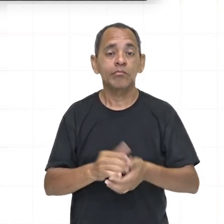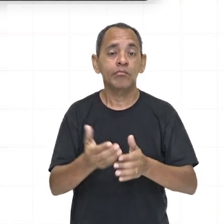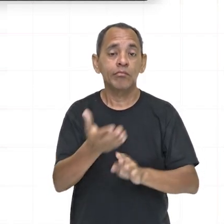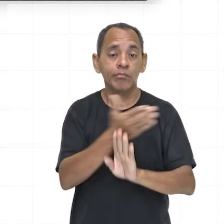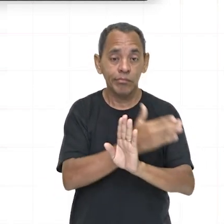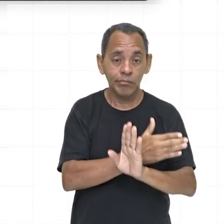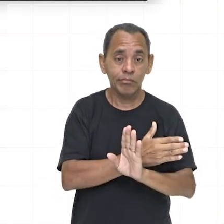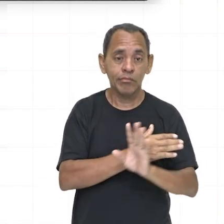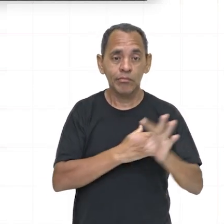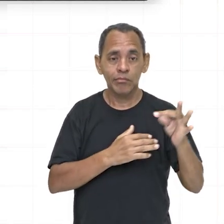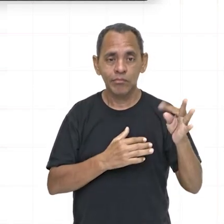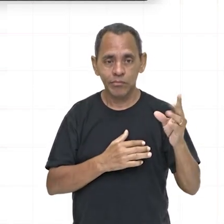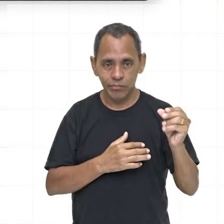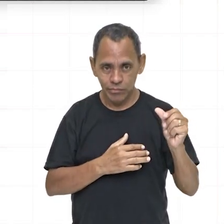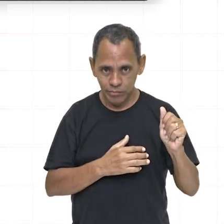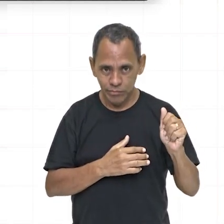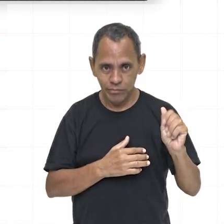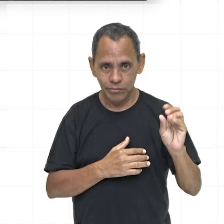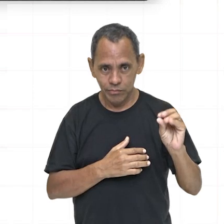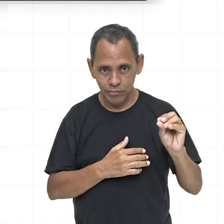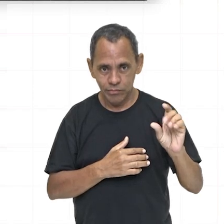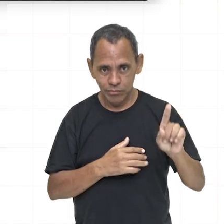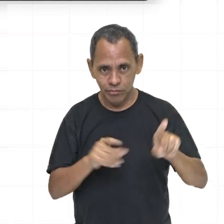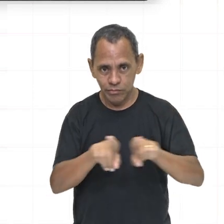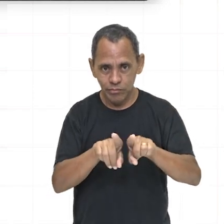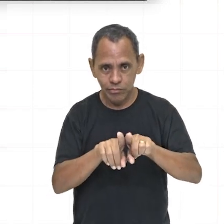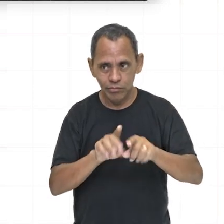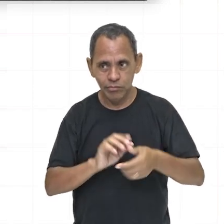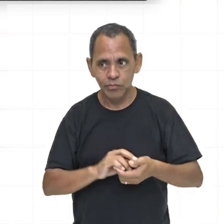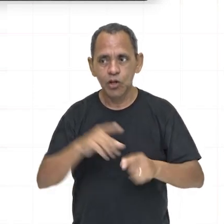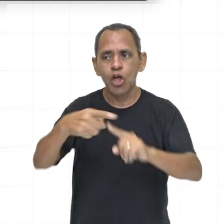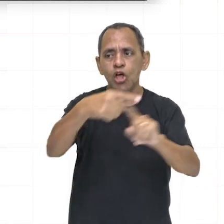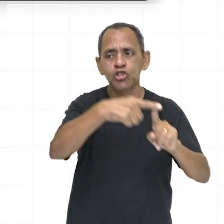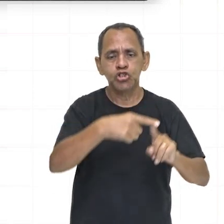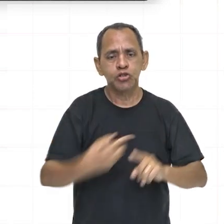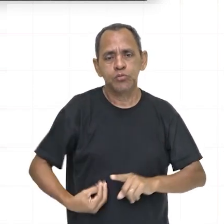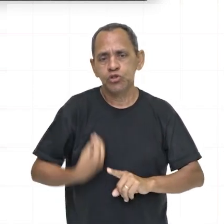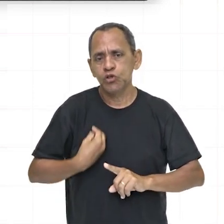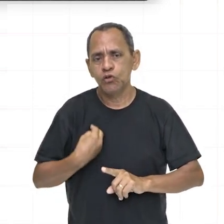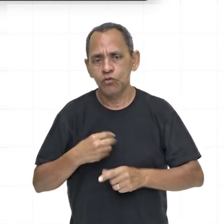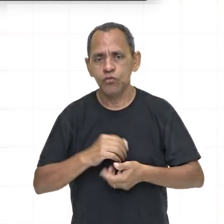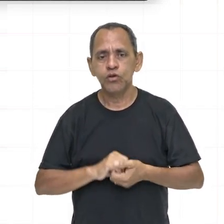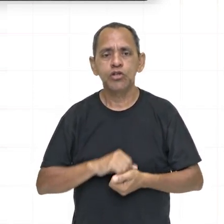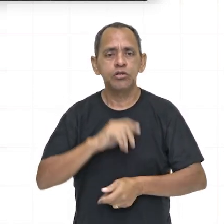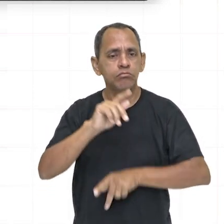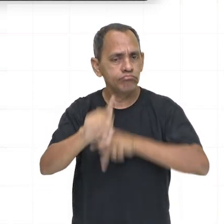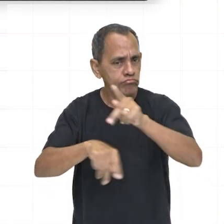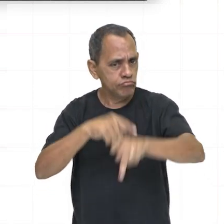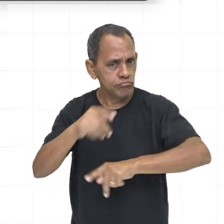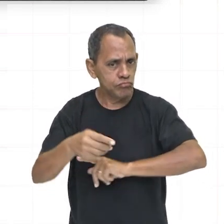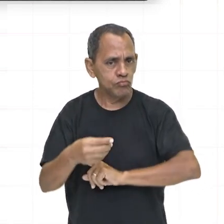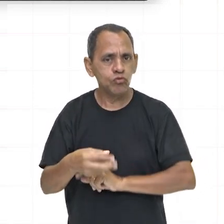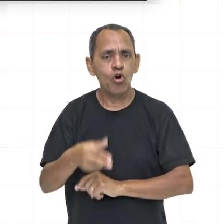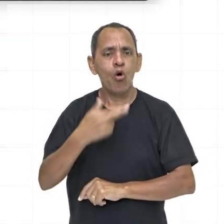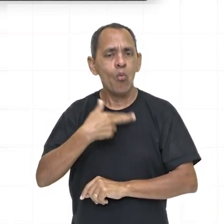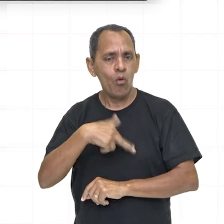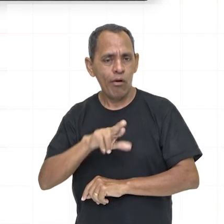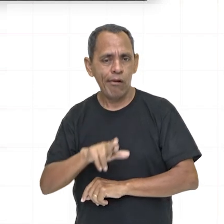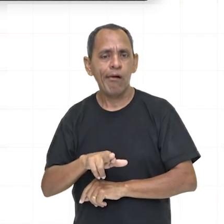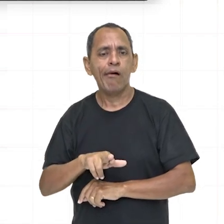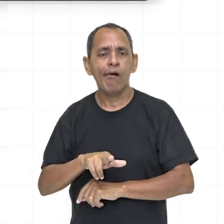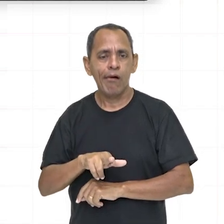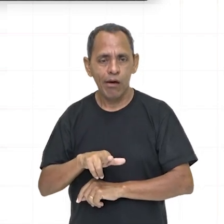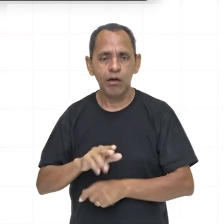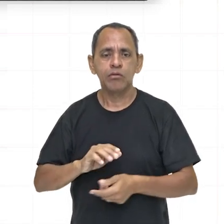O taoísmo é uma filosofia de vida e uma religião chinesa milenar, na qual o ser humano deve viver em harmonia